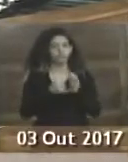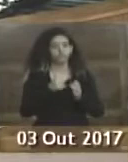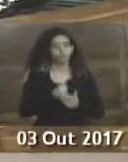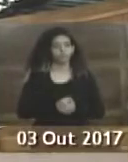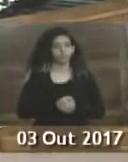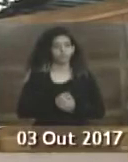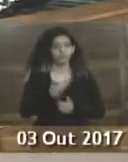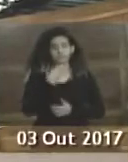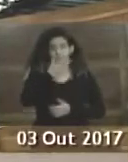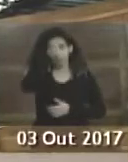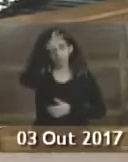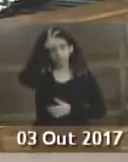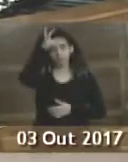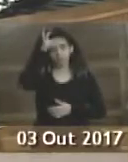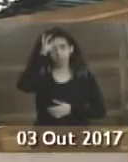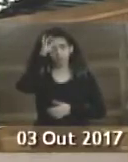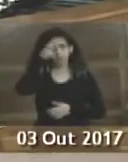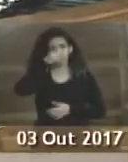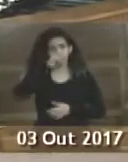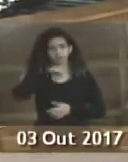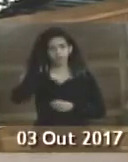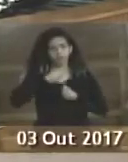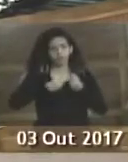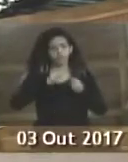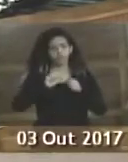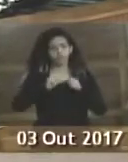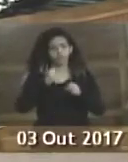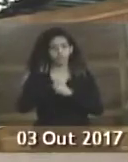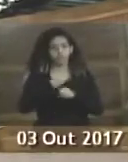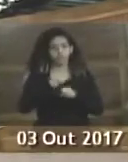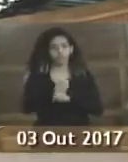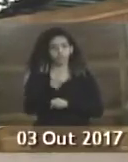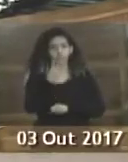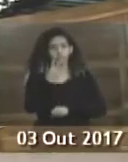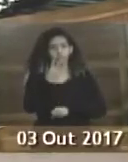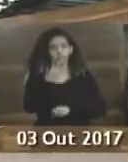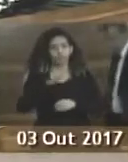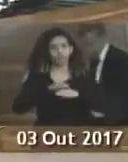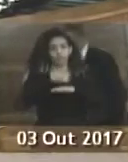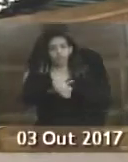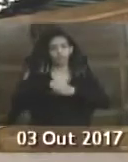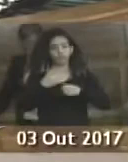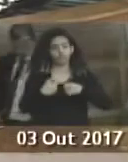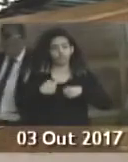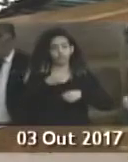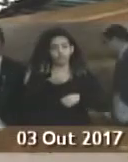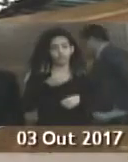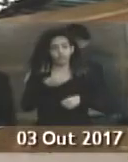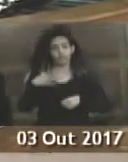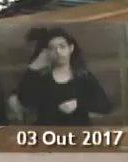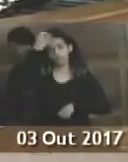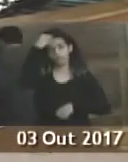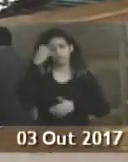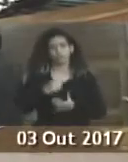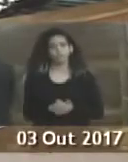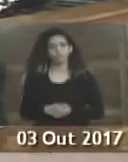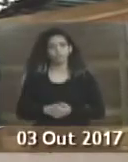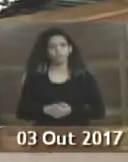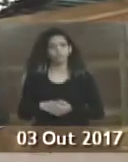2634/17, indicando ao prefeito um estudo de viabilidade técnica para a construção de dois vetores de velocidade na Avenida Itaguaí, na Nova Angra. Indicação